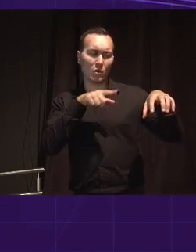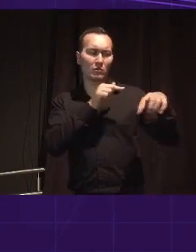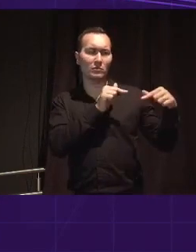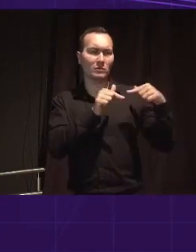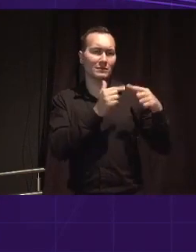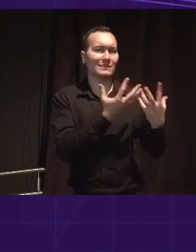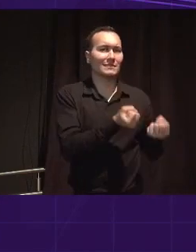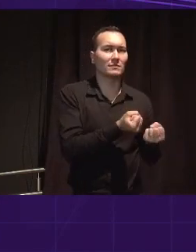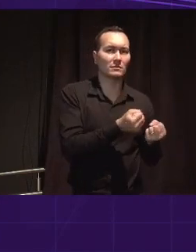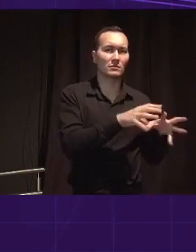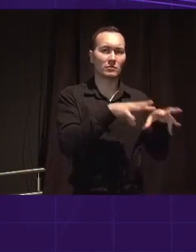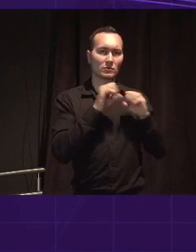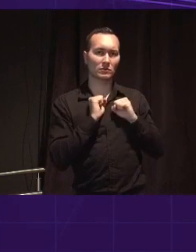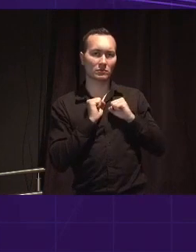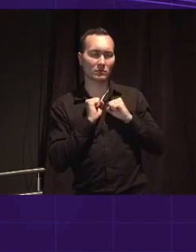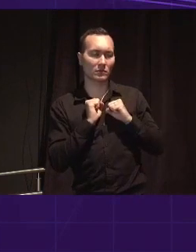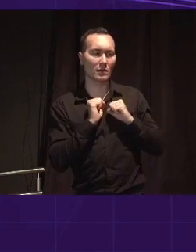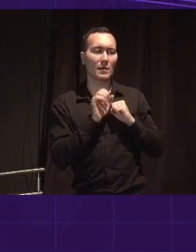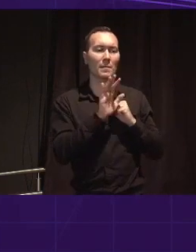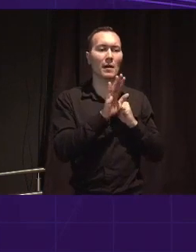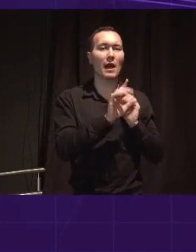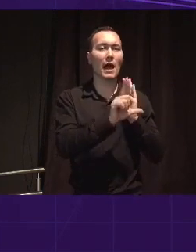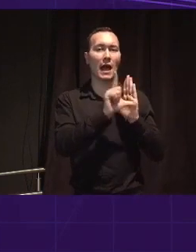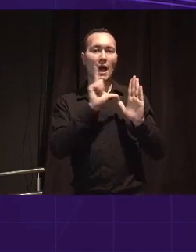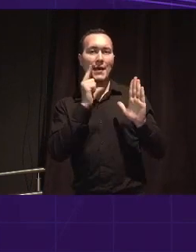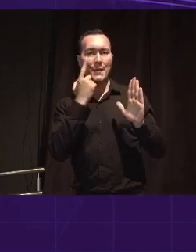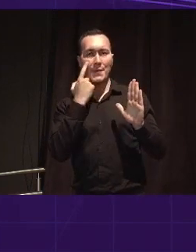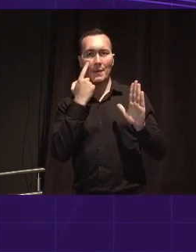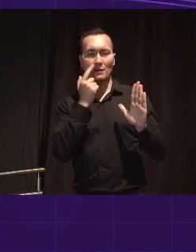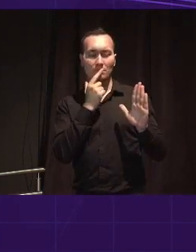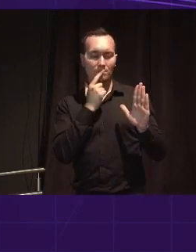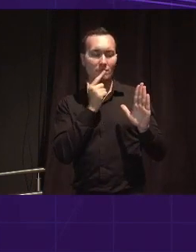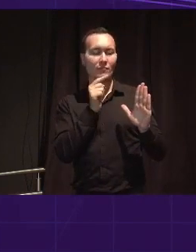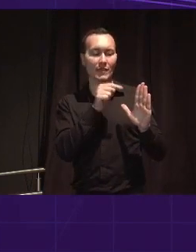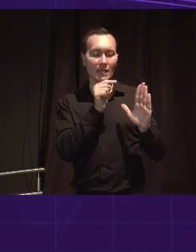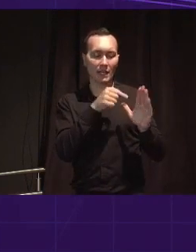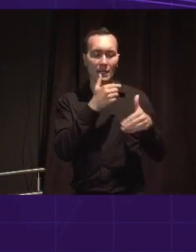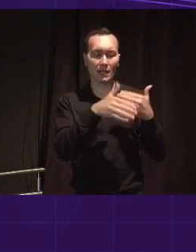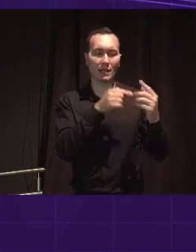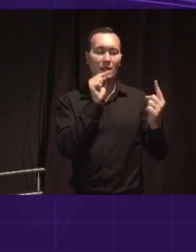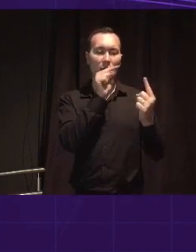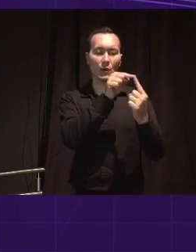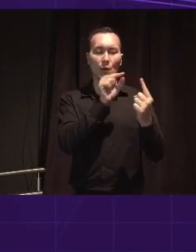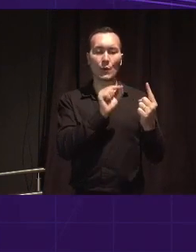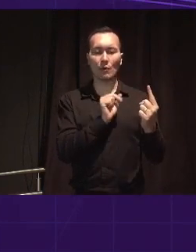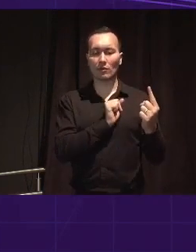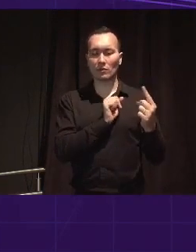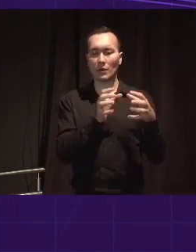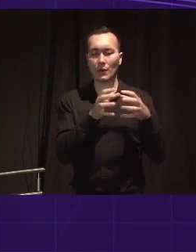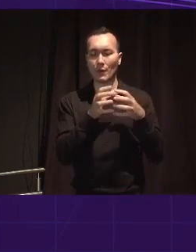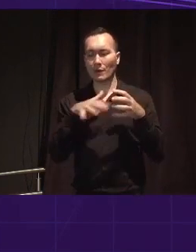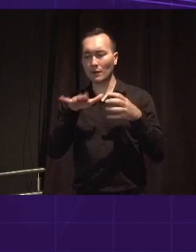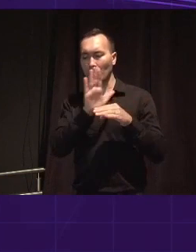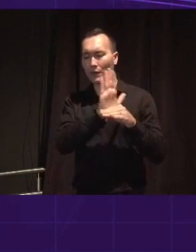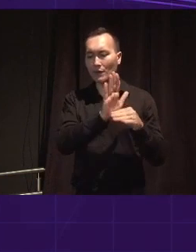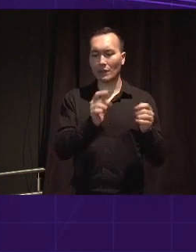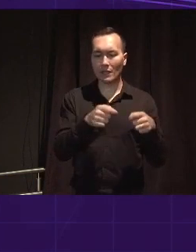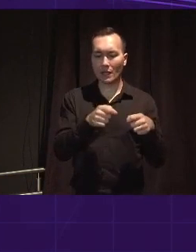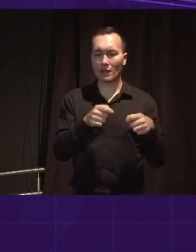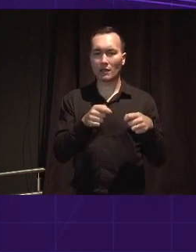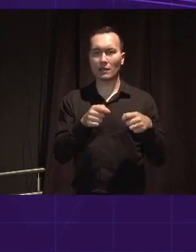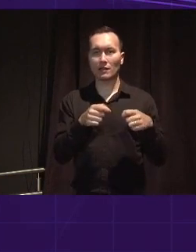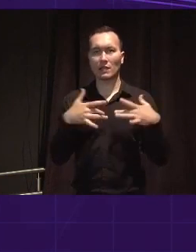cadeia toda de áreas e pessoas e papéis que precisam contribuir com esse produto para ele chegar lá na ponta